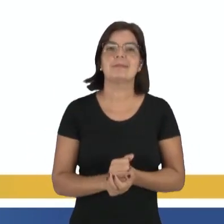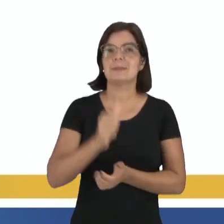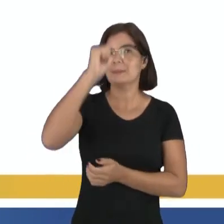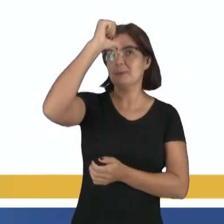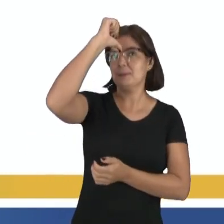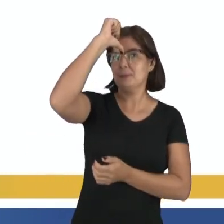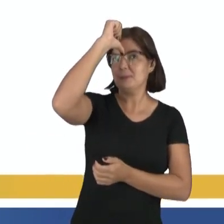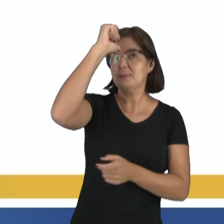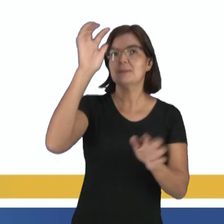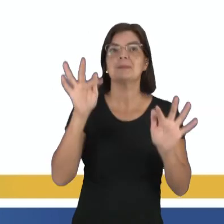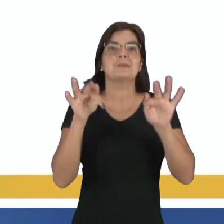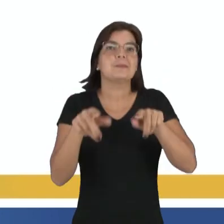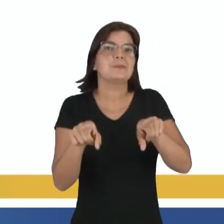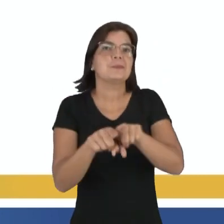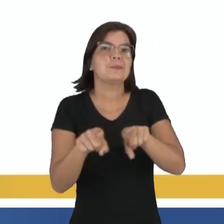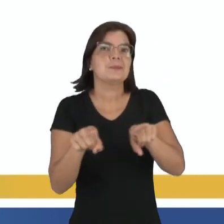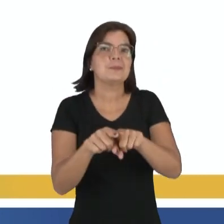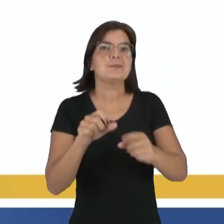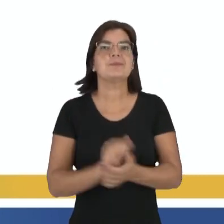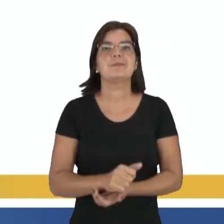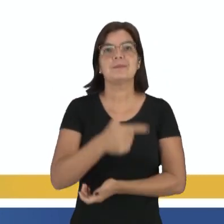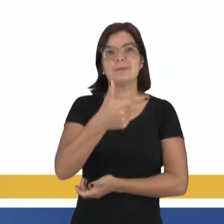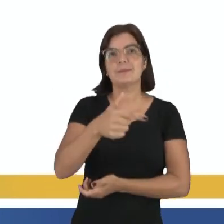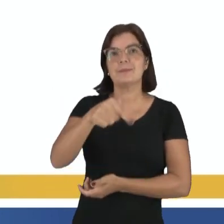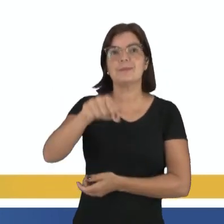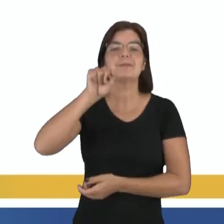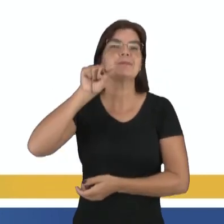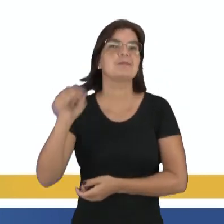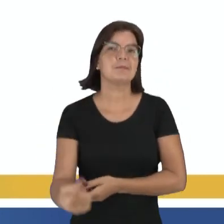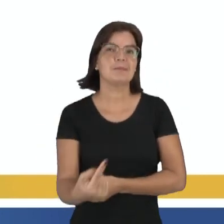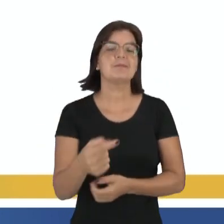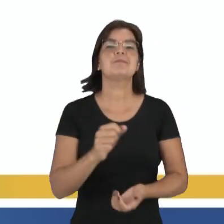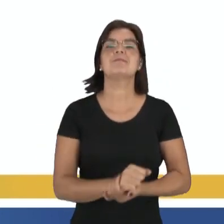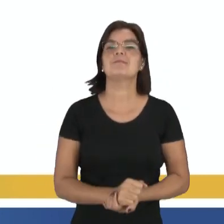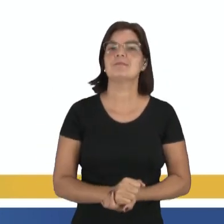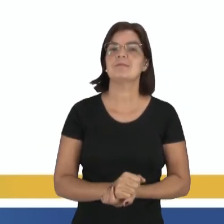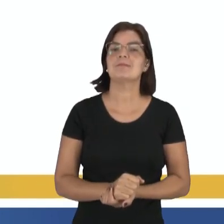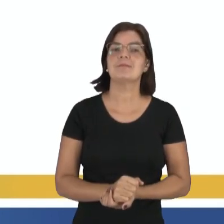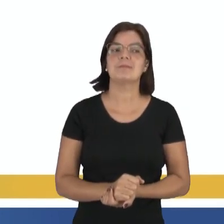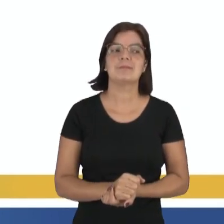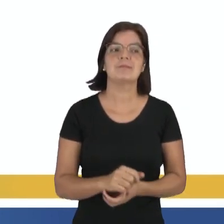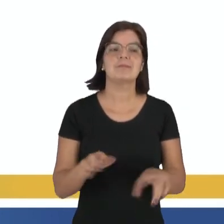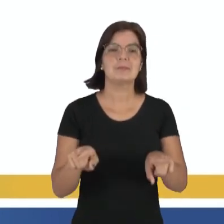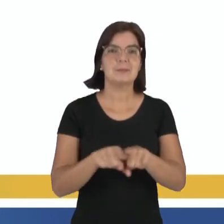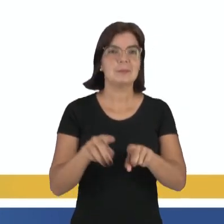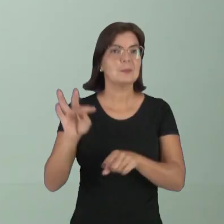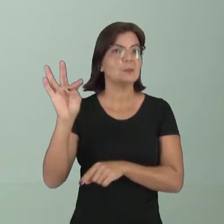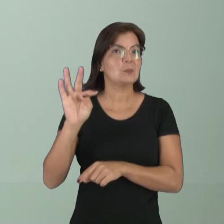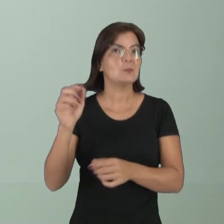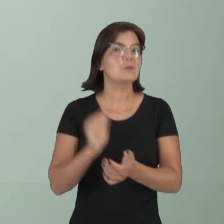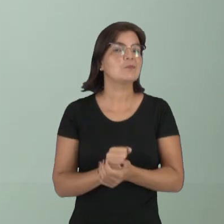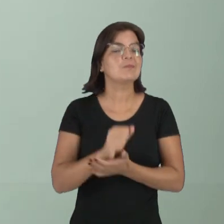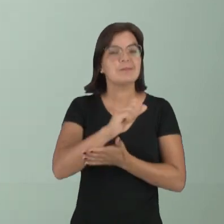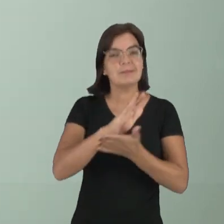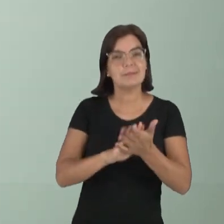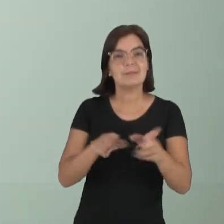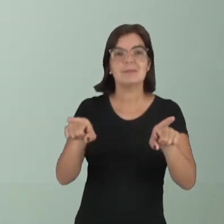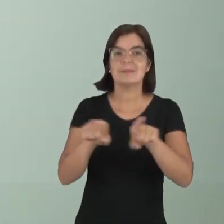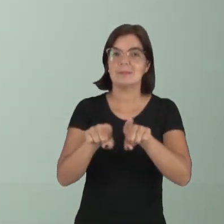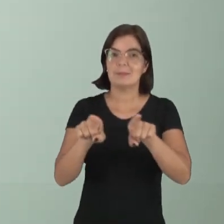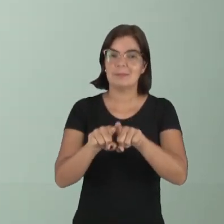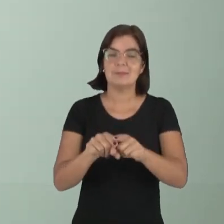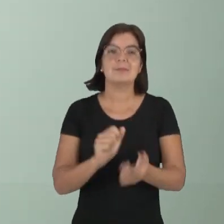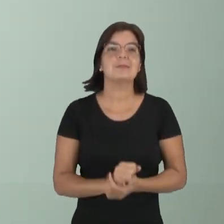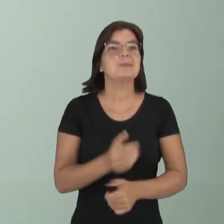Índia finalizando esse nosso quadro com 27 mil toneladas. E aí a gente entra na nossa parte